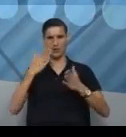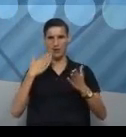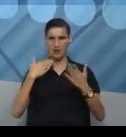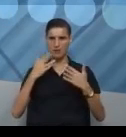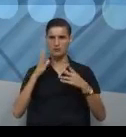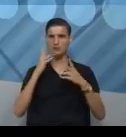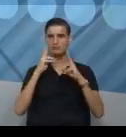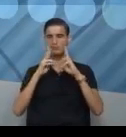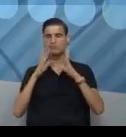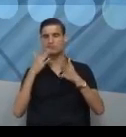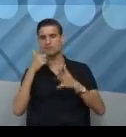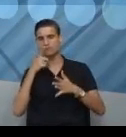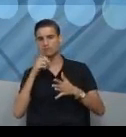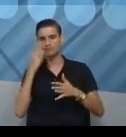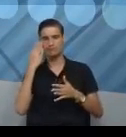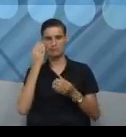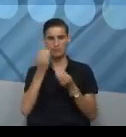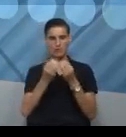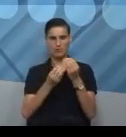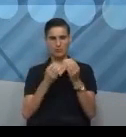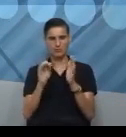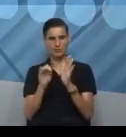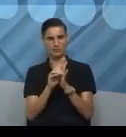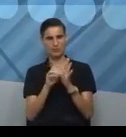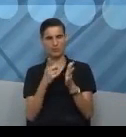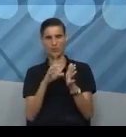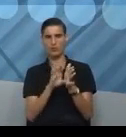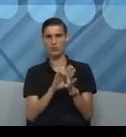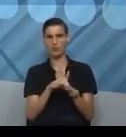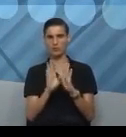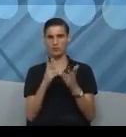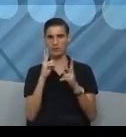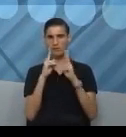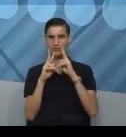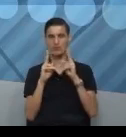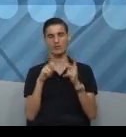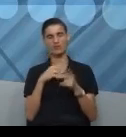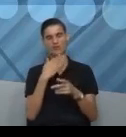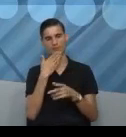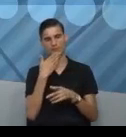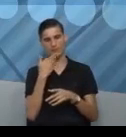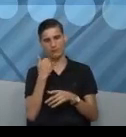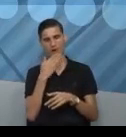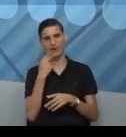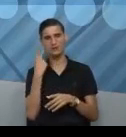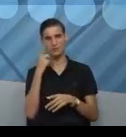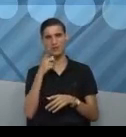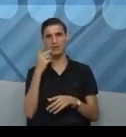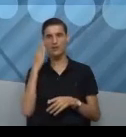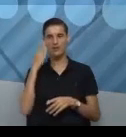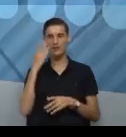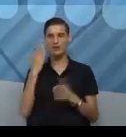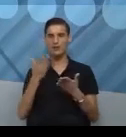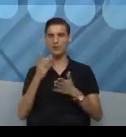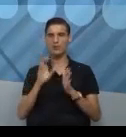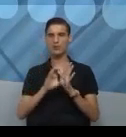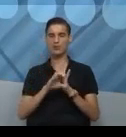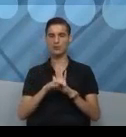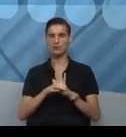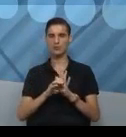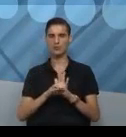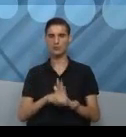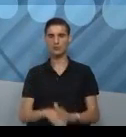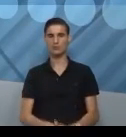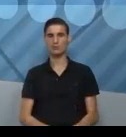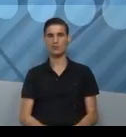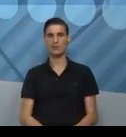calor, já conseguiu, né, compreender todo o conteúdo visto na aula anterior, vai ficar mais fácil compreender o conteúdo da aula de